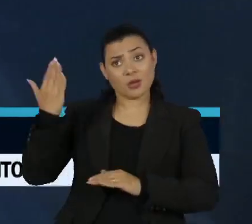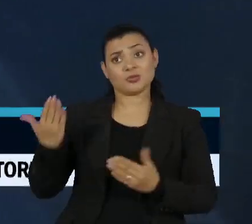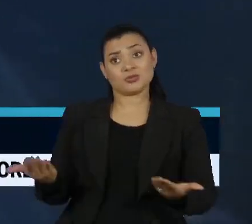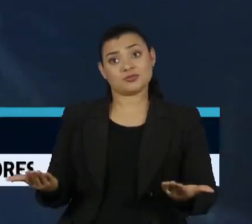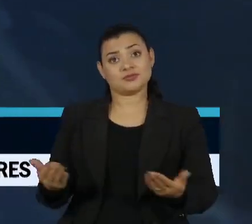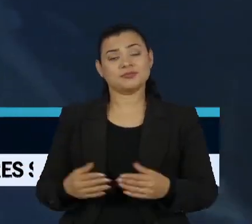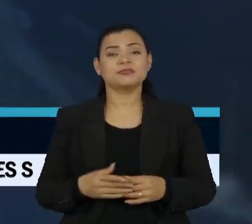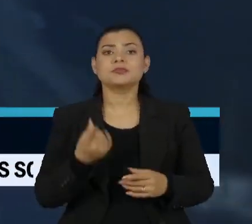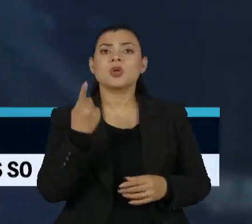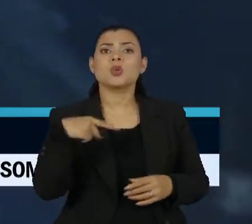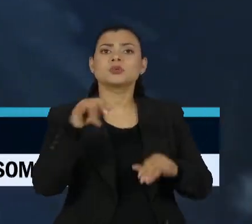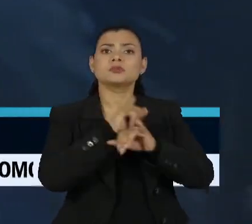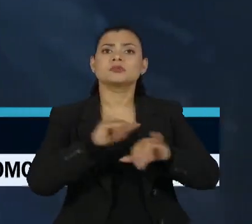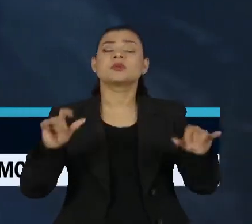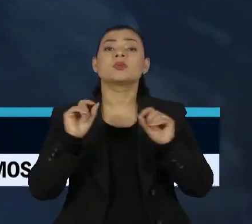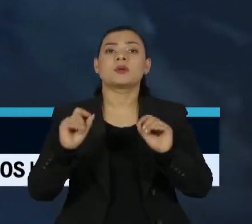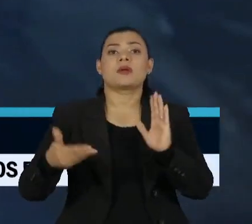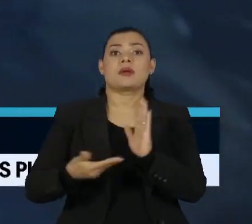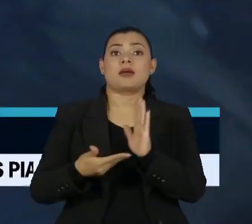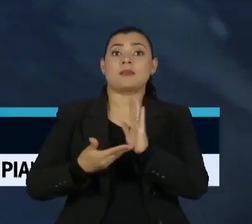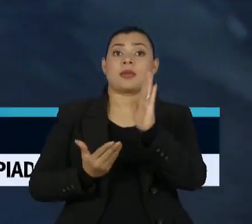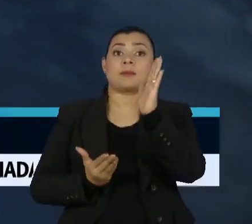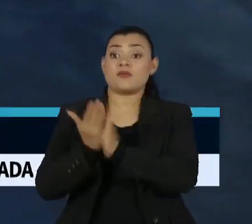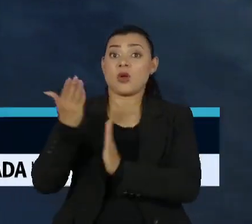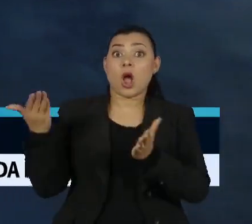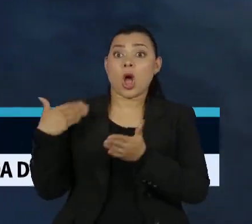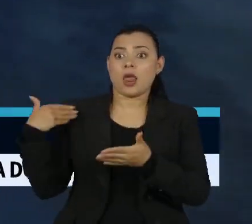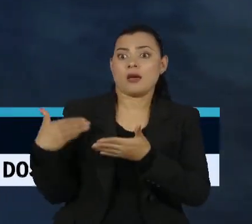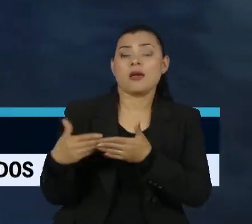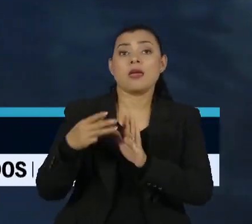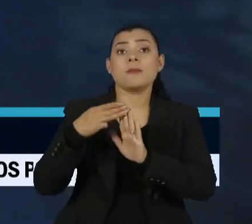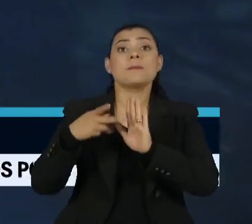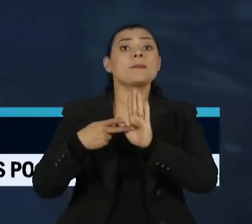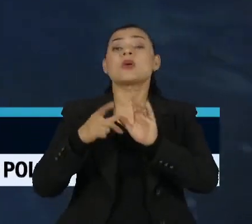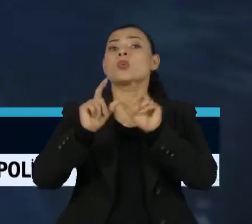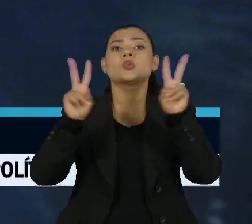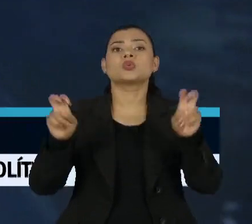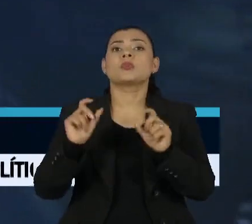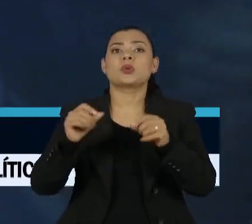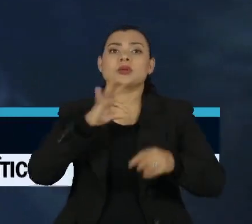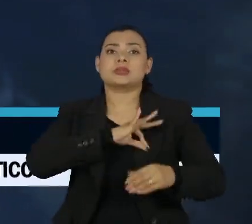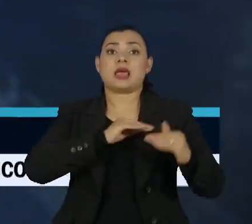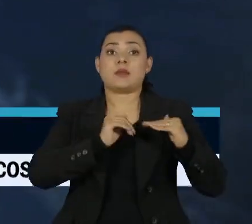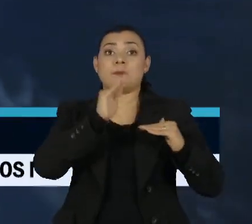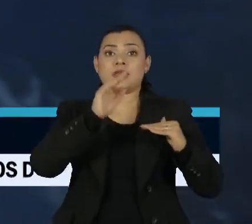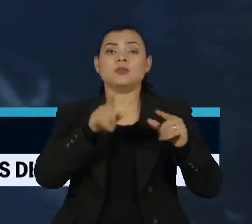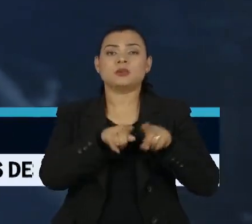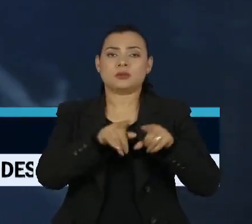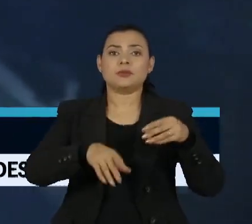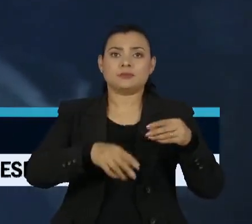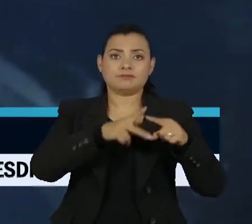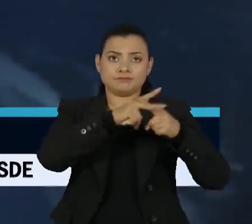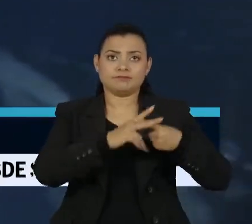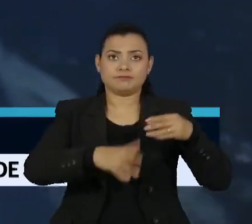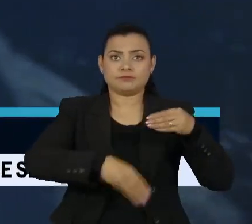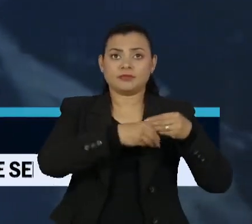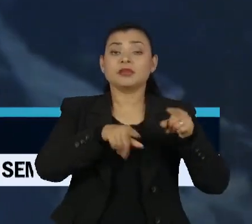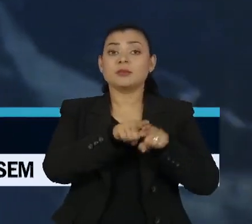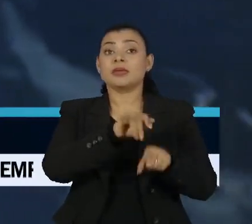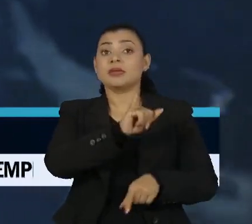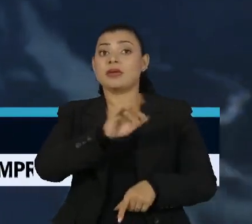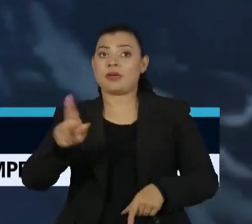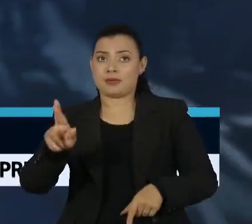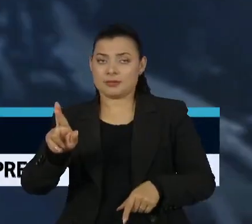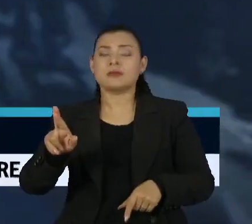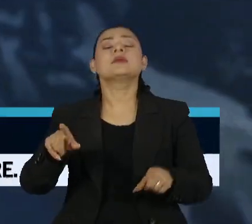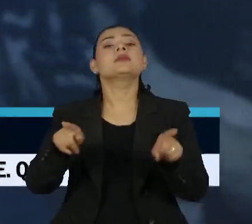Uma última informação, a Câmara dos Deputados aprovou há pouco a medida provisória que reajusta o salário mínimo e amplia a faixa de isenção do imposto de renda.